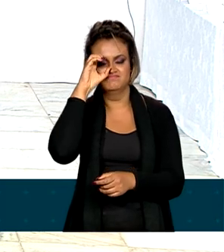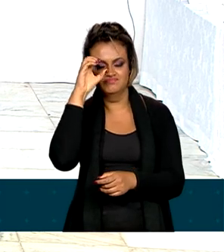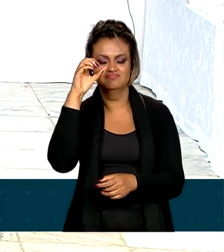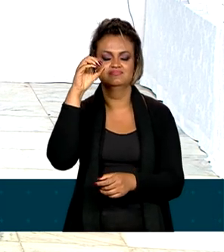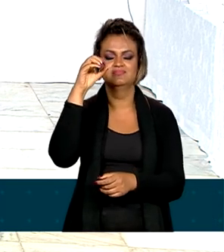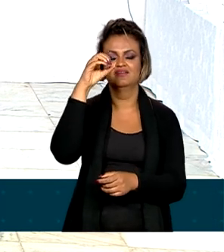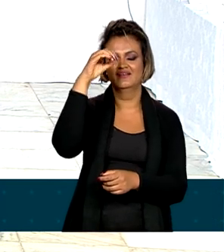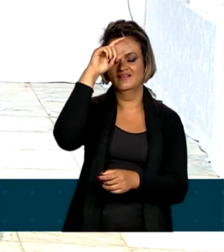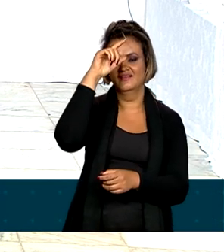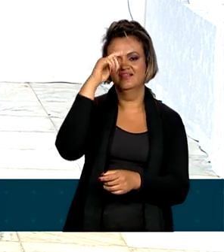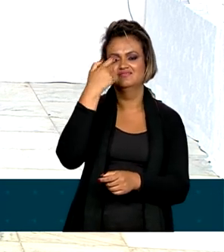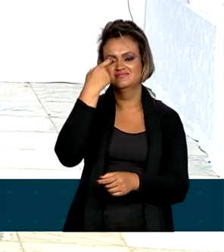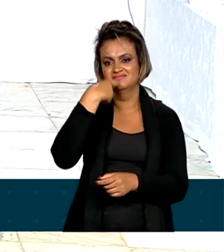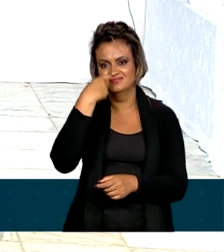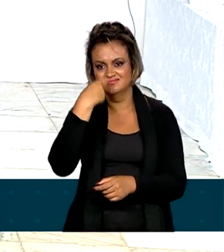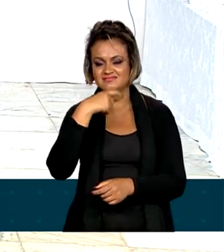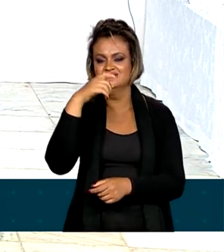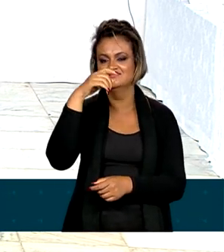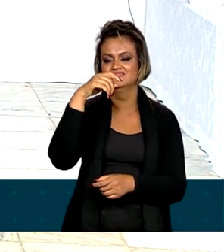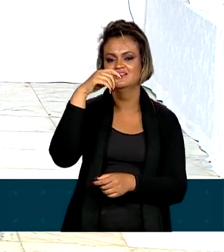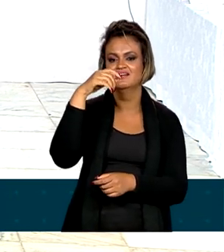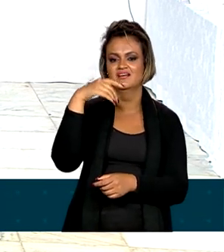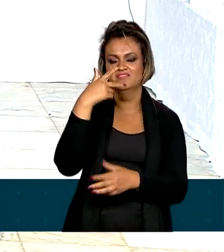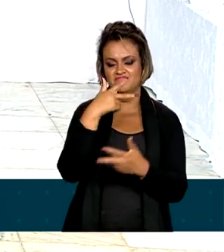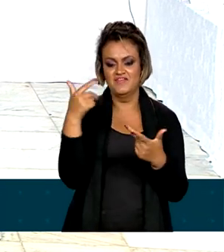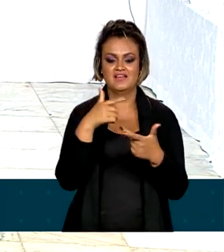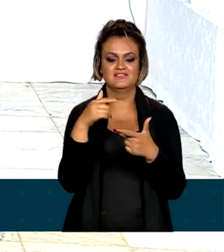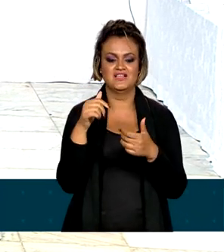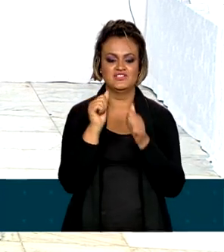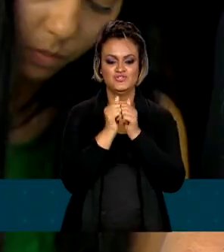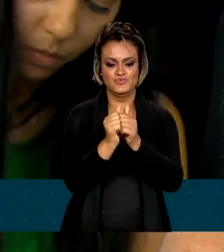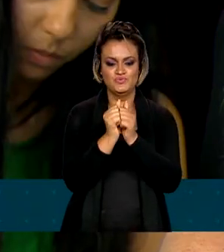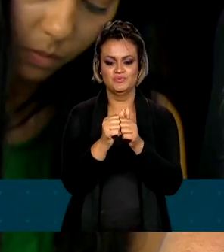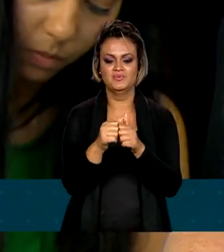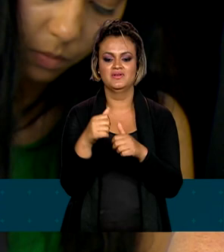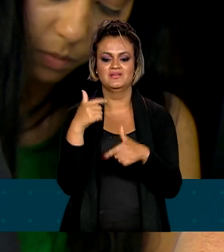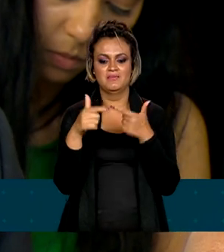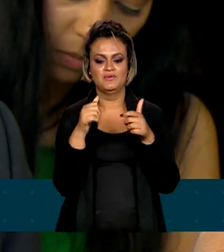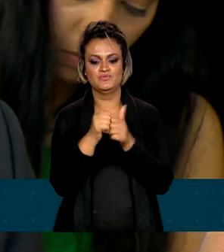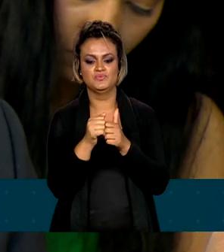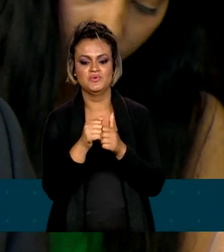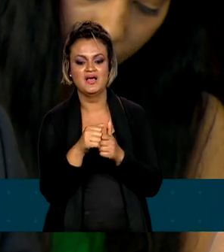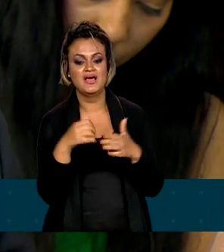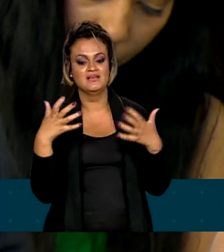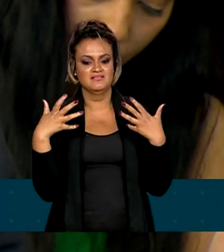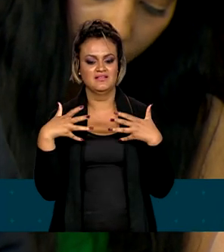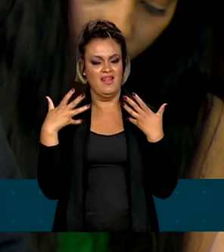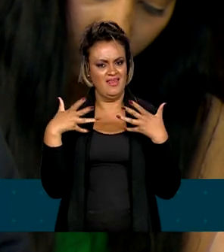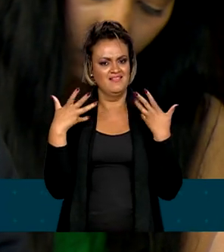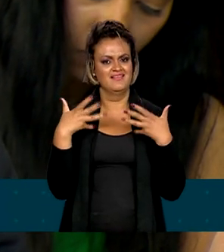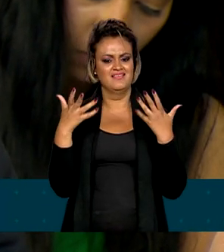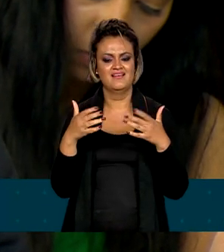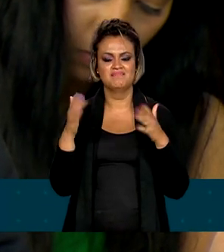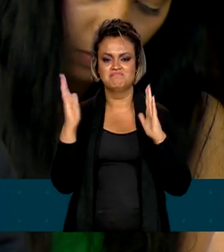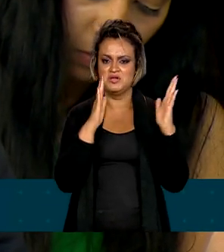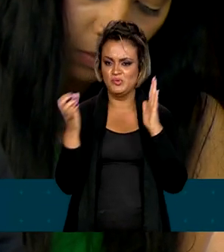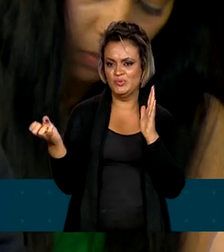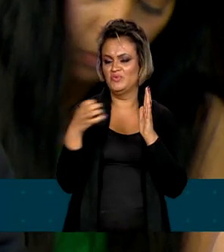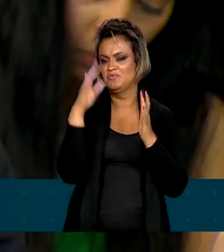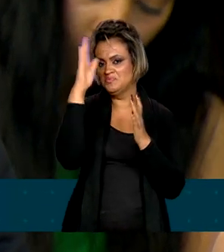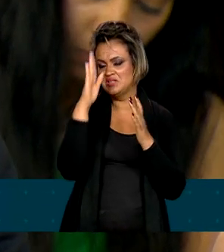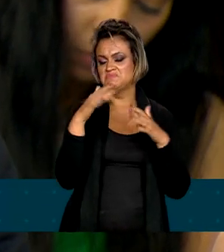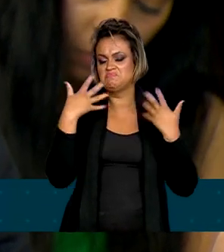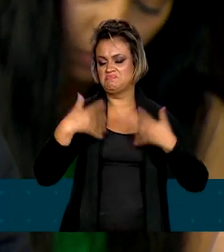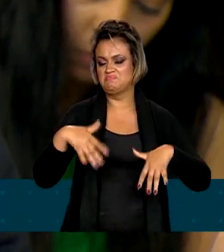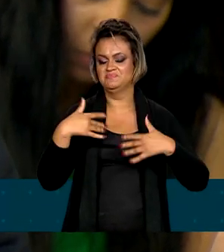Márcio, Paulo Teixeira, fomos companheiros de parlamento. É uma alegria grande poder estar aqui e inaugurar um novo tempo no Brasil,